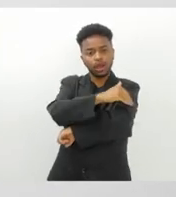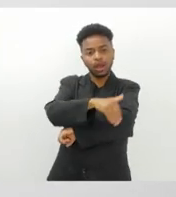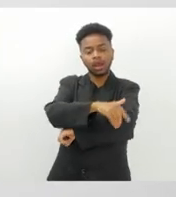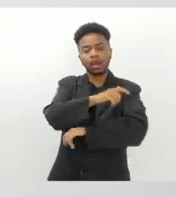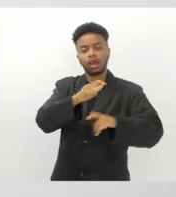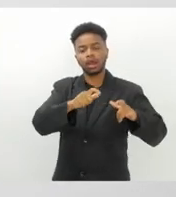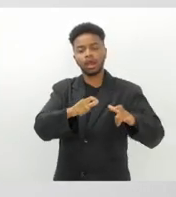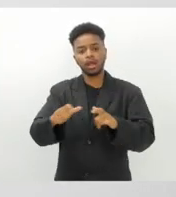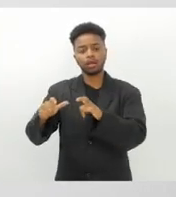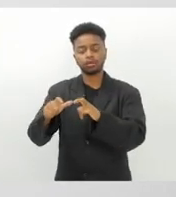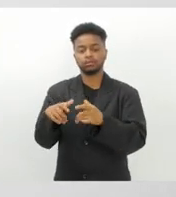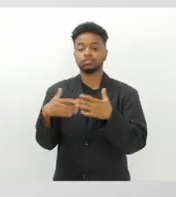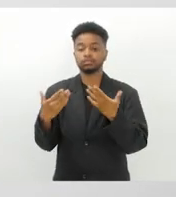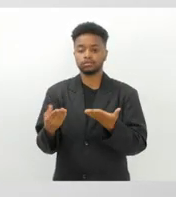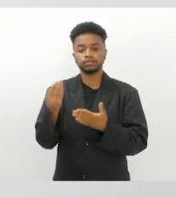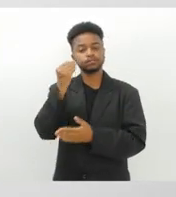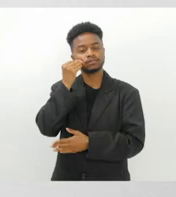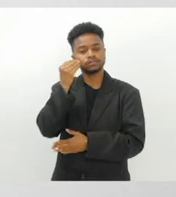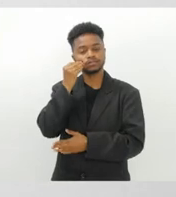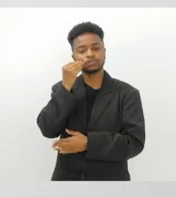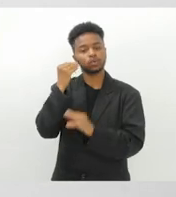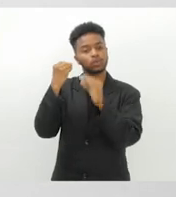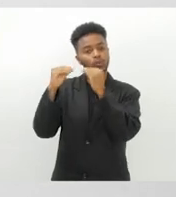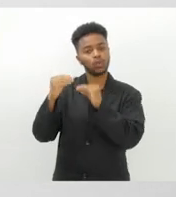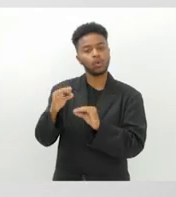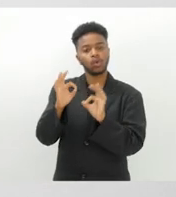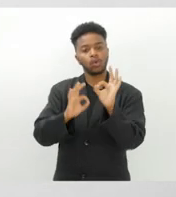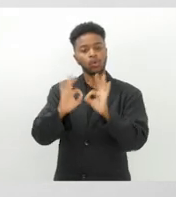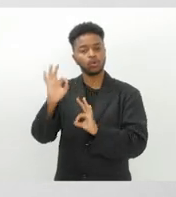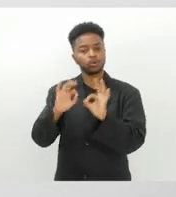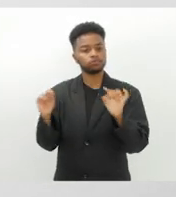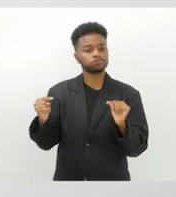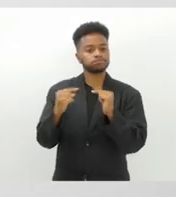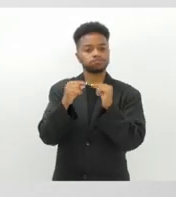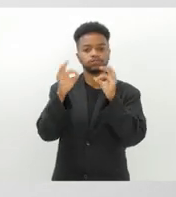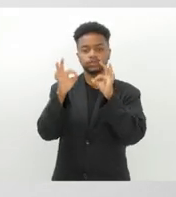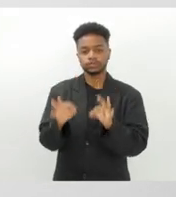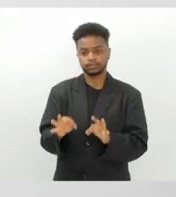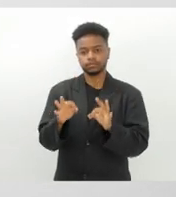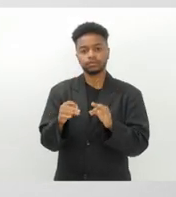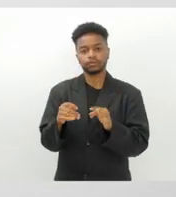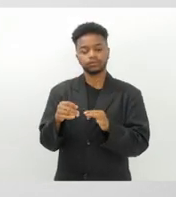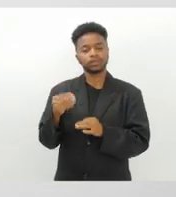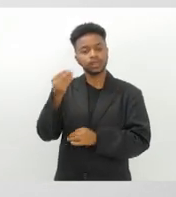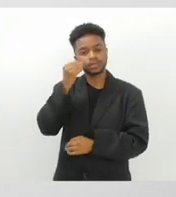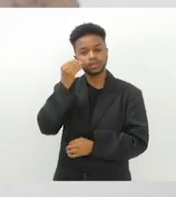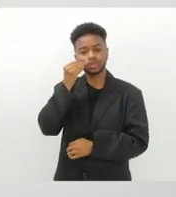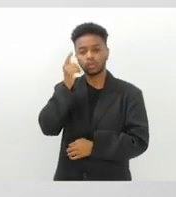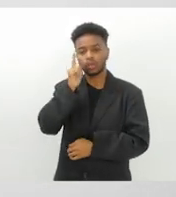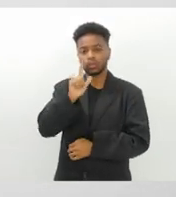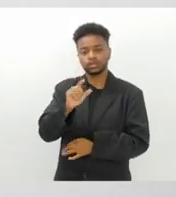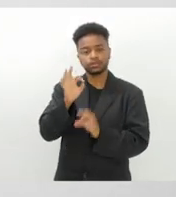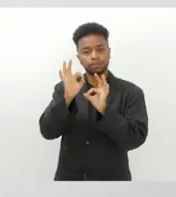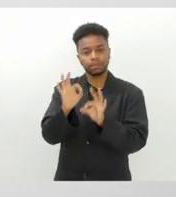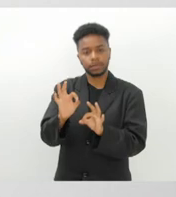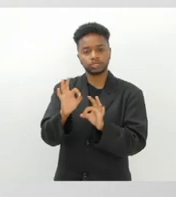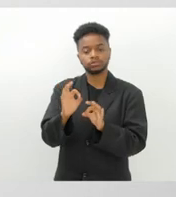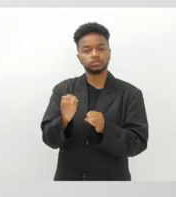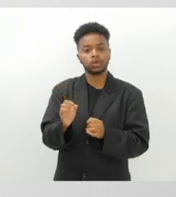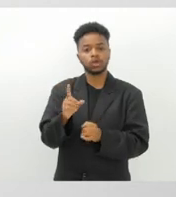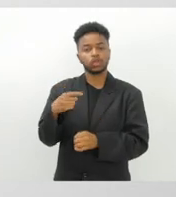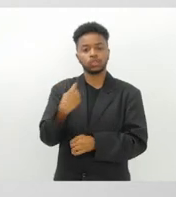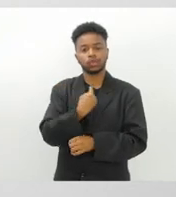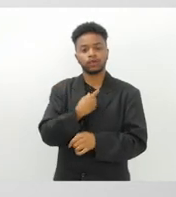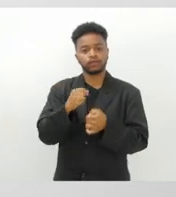esses lugares fossem equipados de maneira adequada, para que pudessem receber os nossos